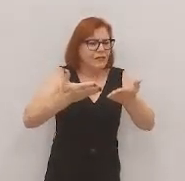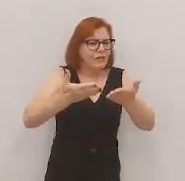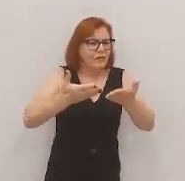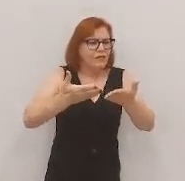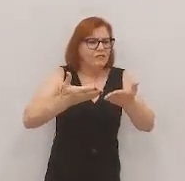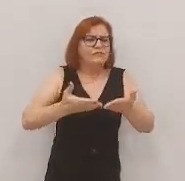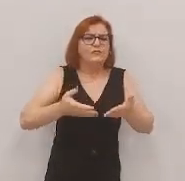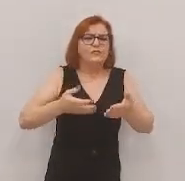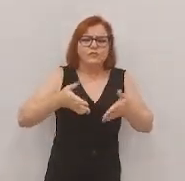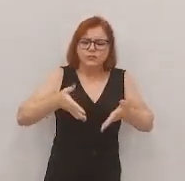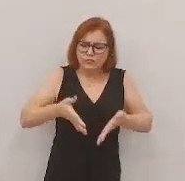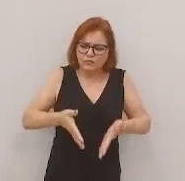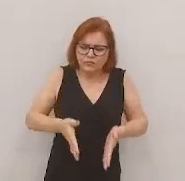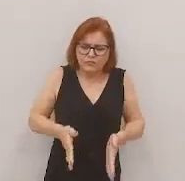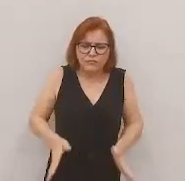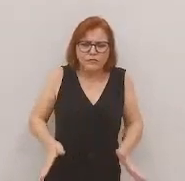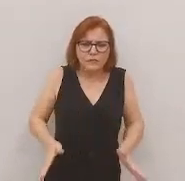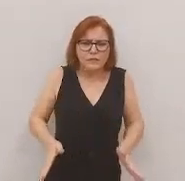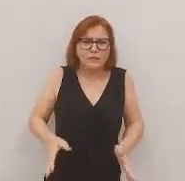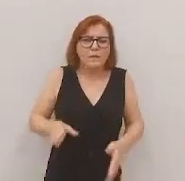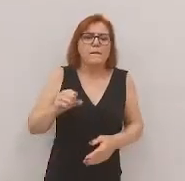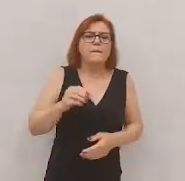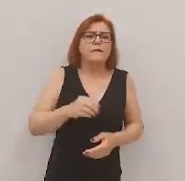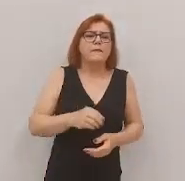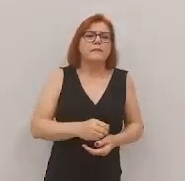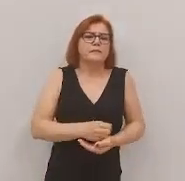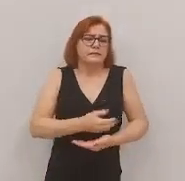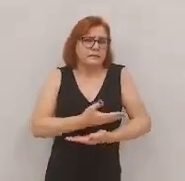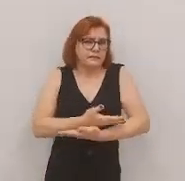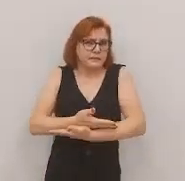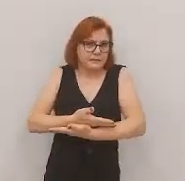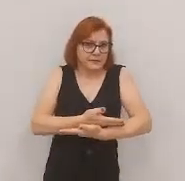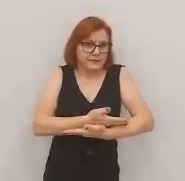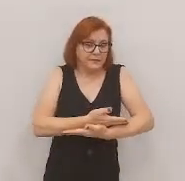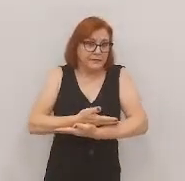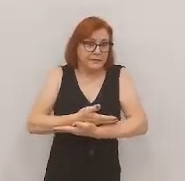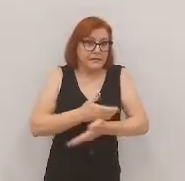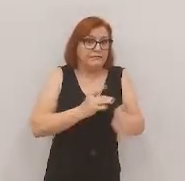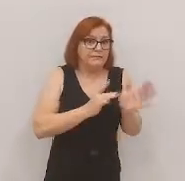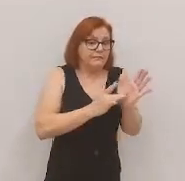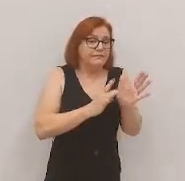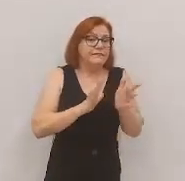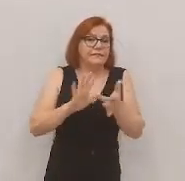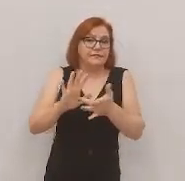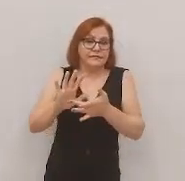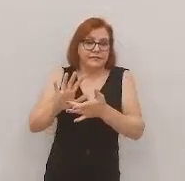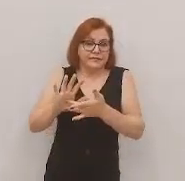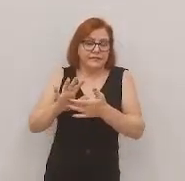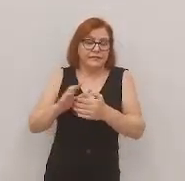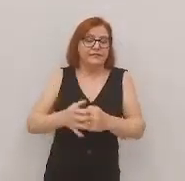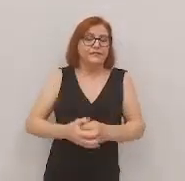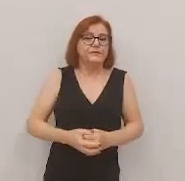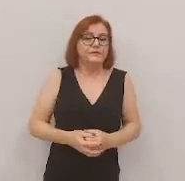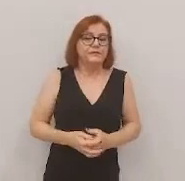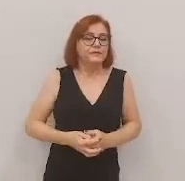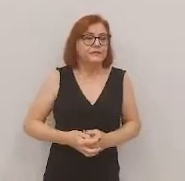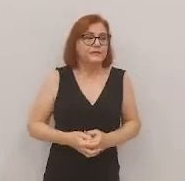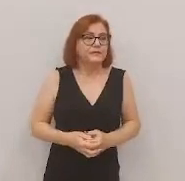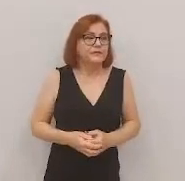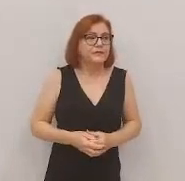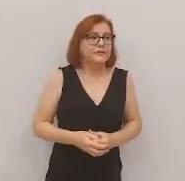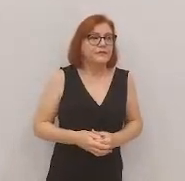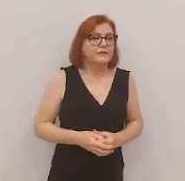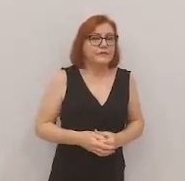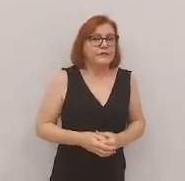criança, naquele bebê que ia... Gente, um bebê, ele é muito frágil.